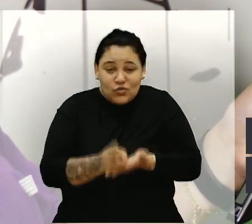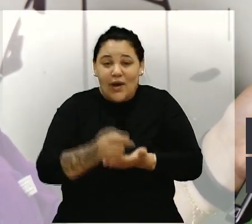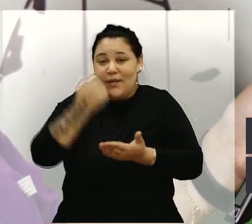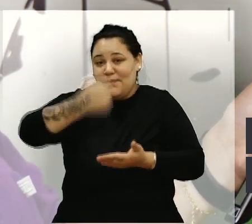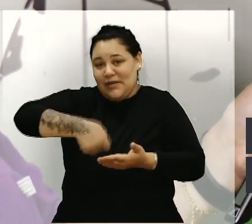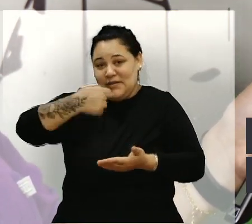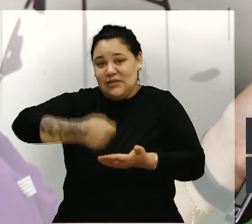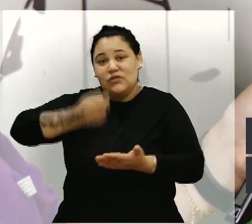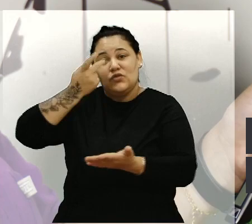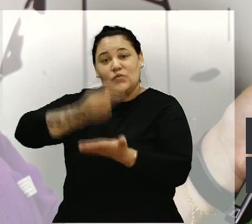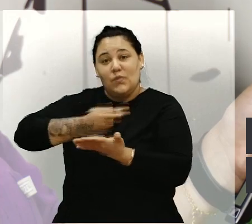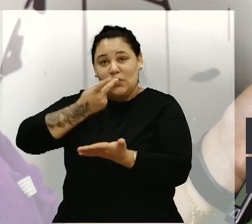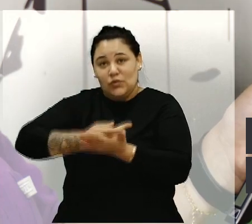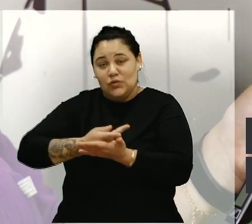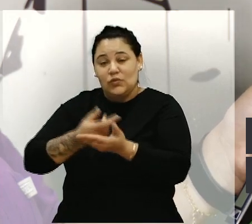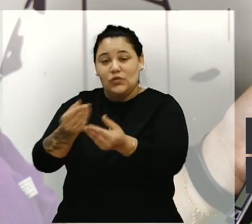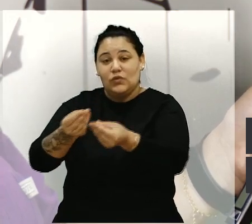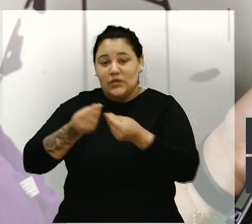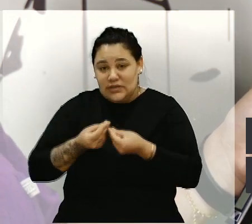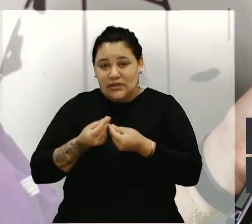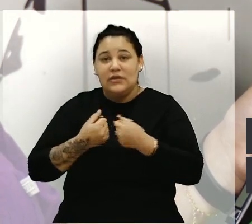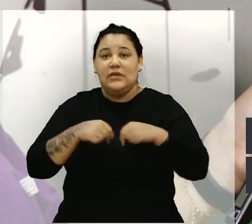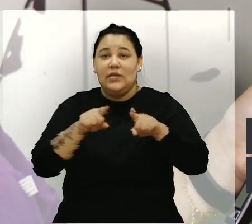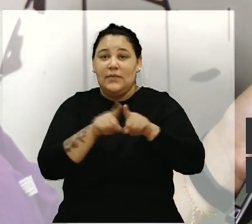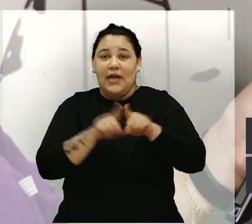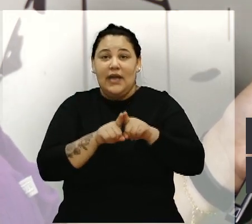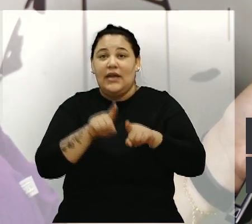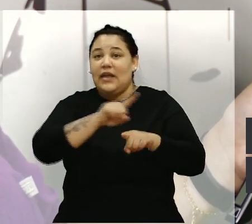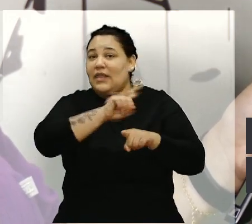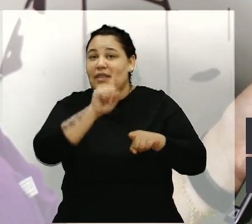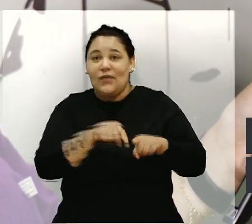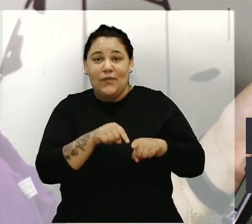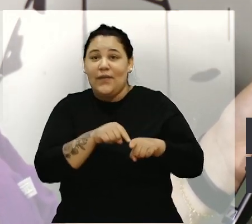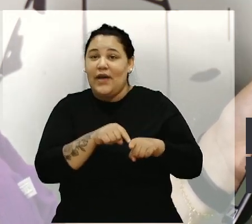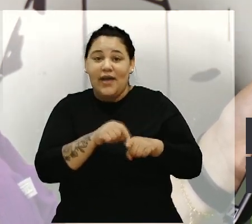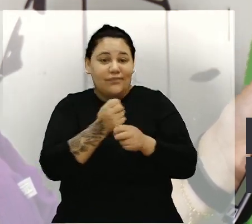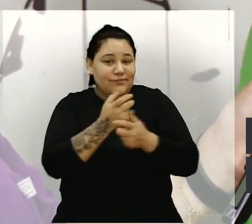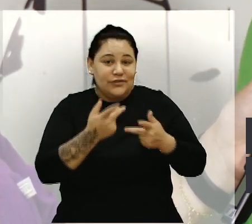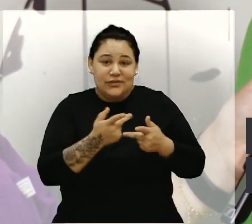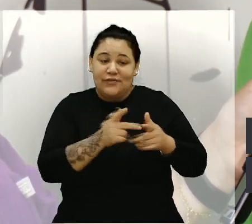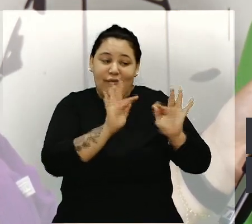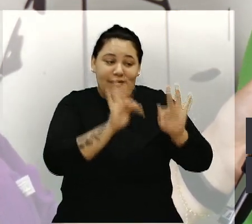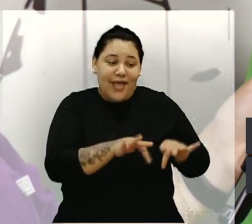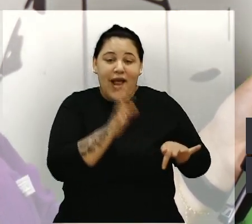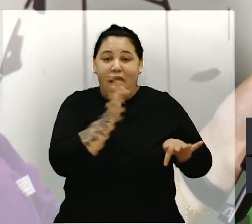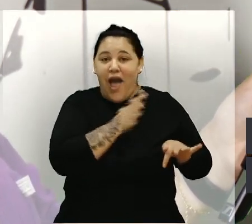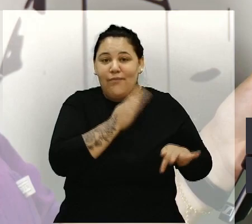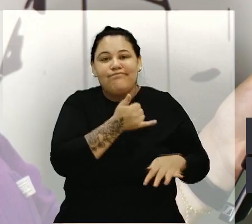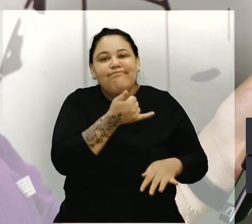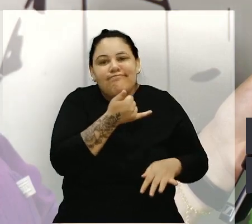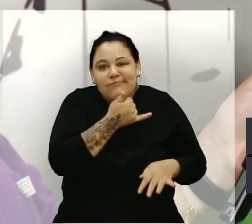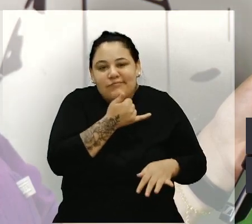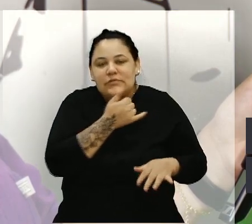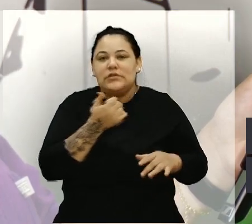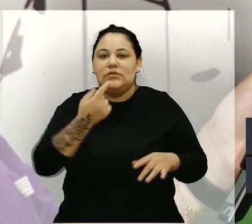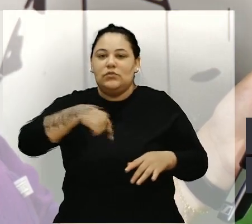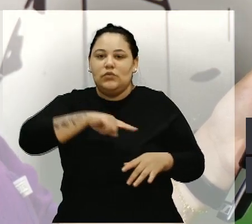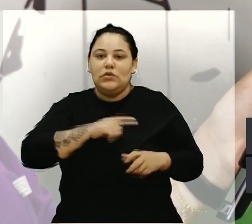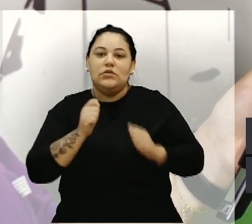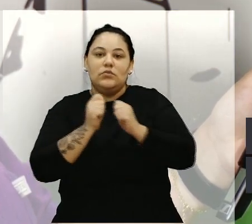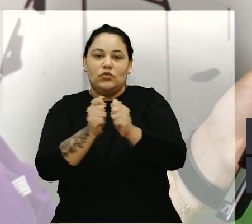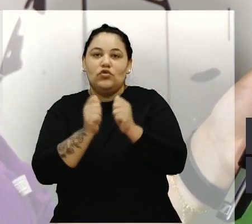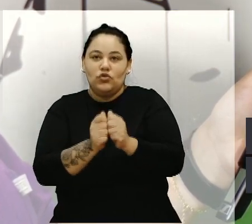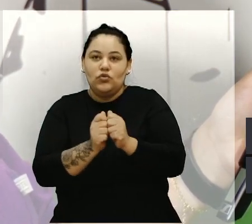de produtos, de doação. Isso não é uma coisa que vai acabar tão cedo, infelizmente. Então, nós estamos junto com